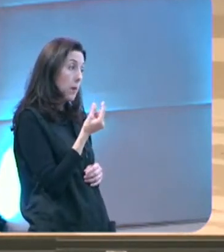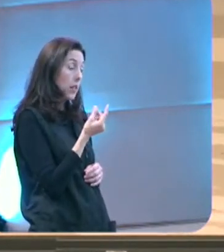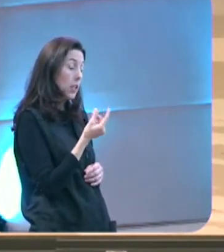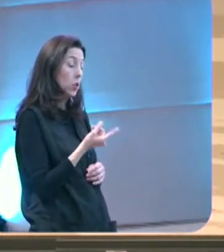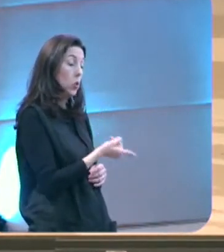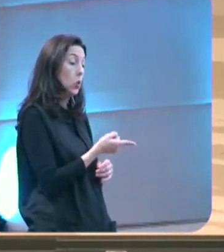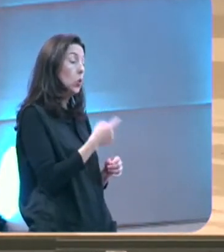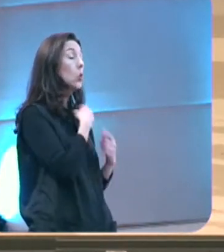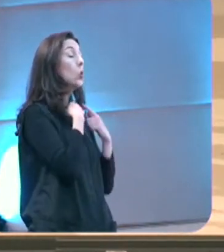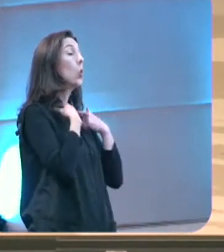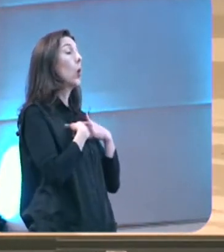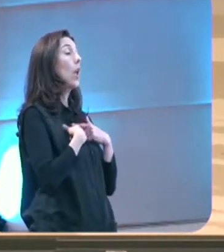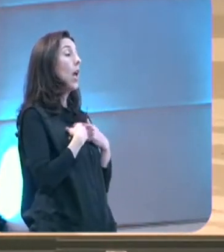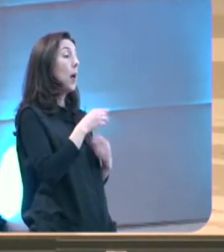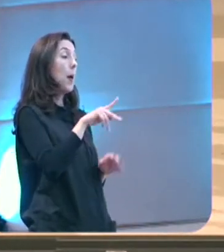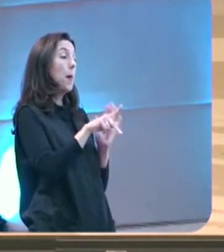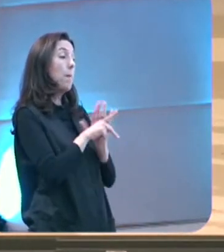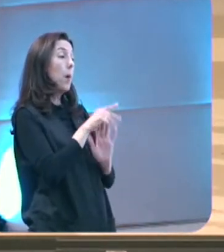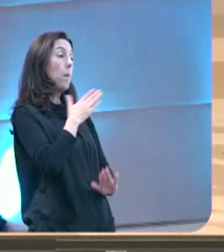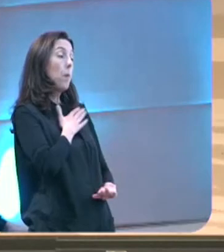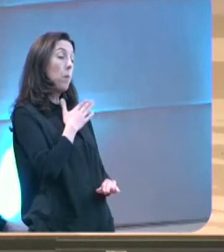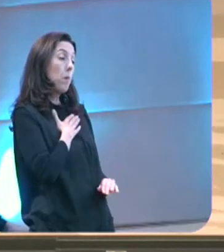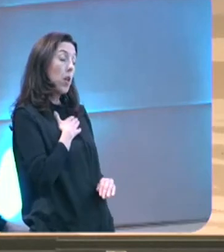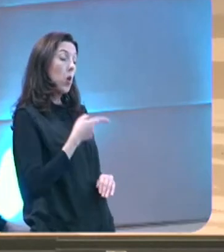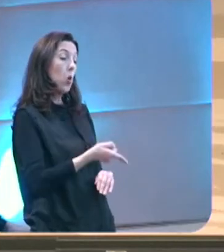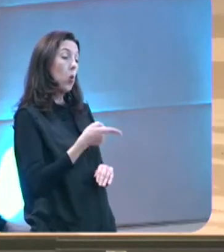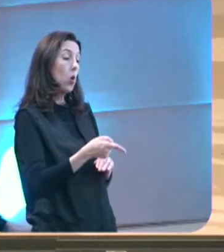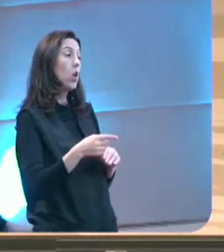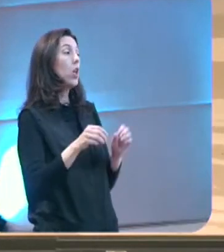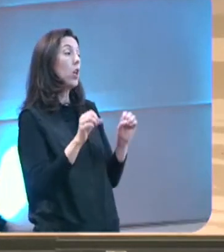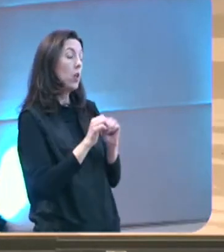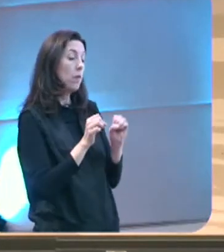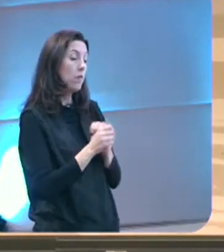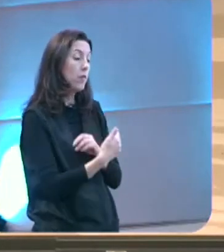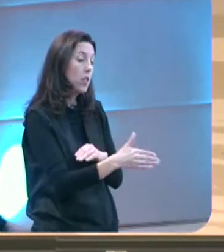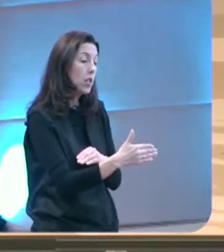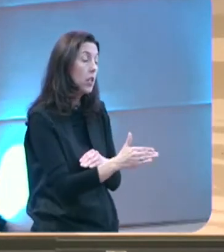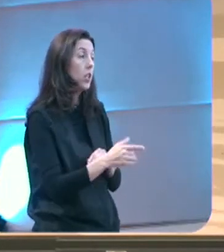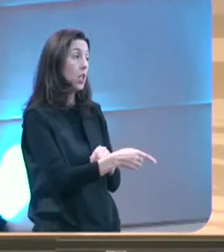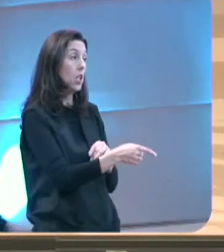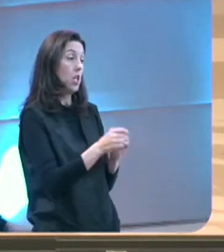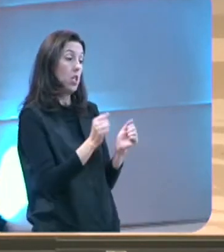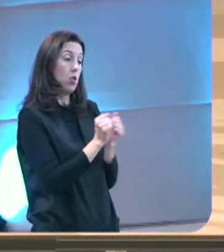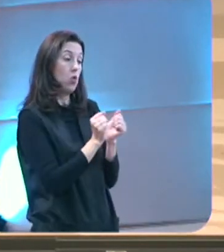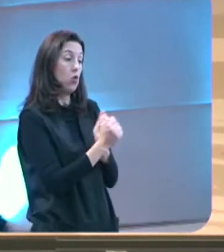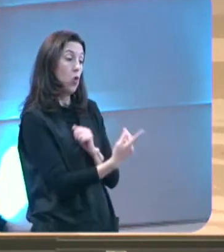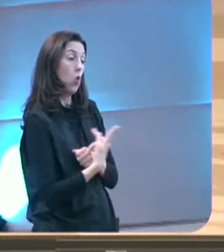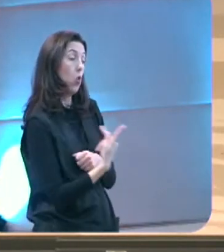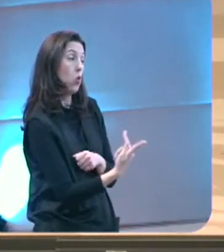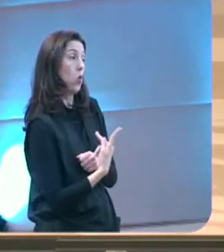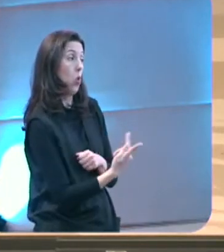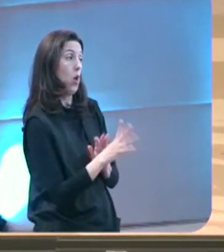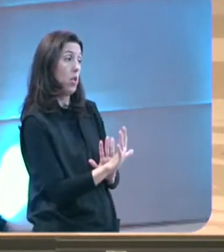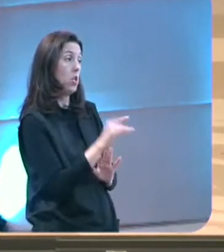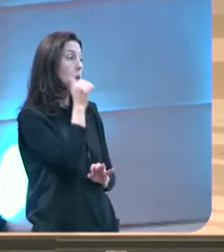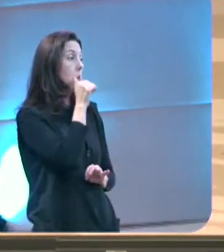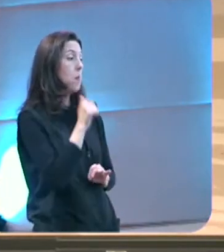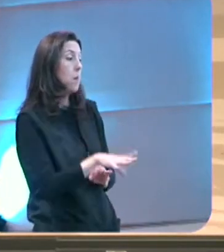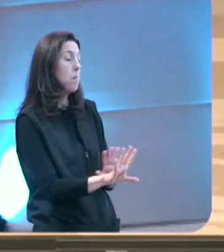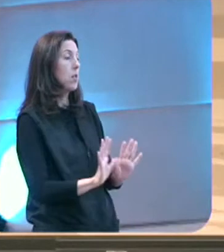clientes. E voltou a pegar na caixa, pô-la dentro de um saco e entregou à